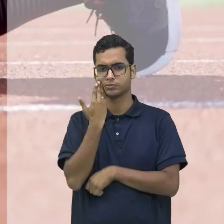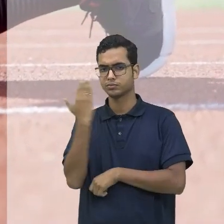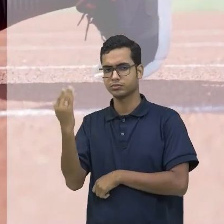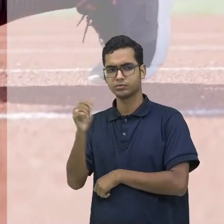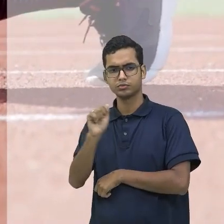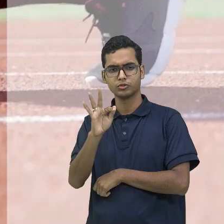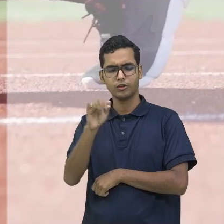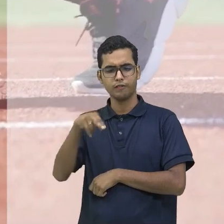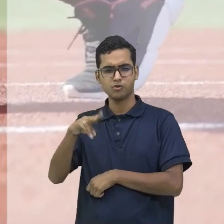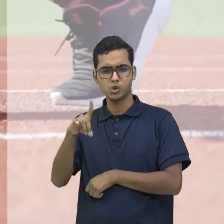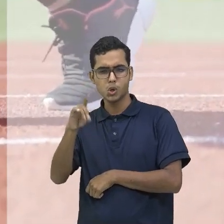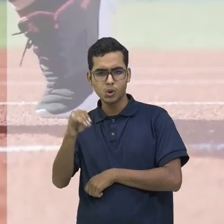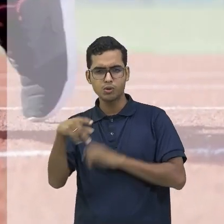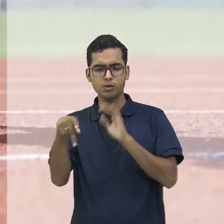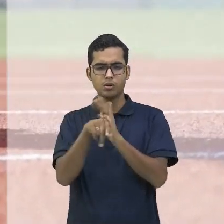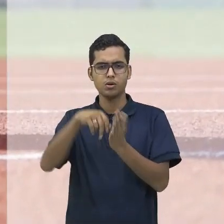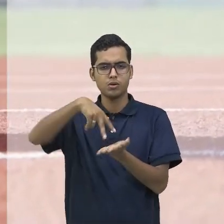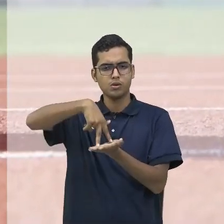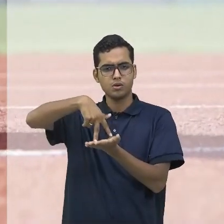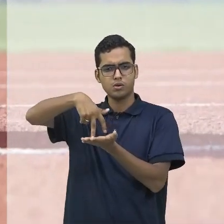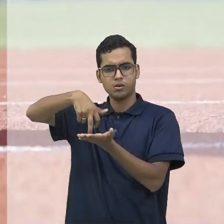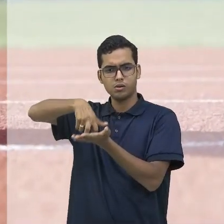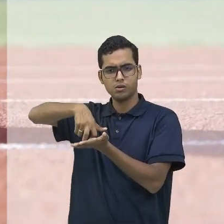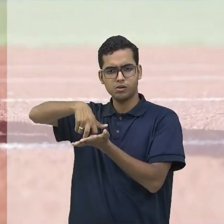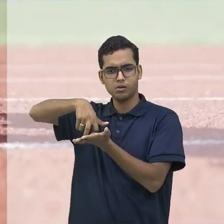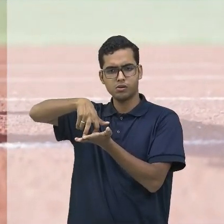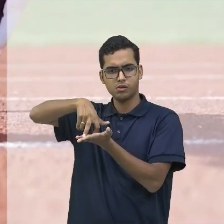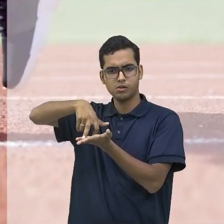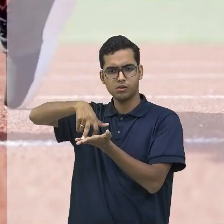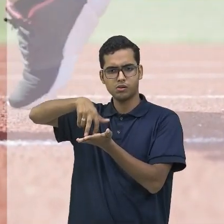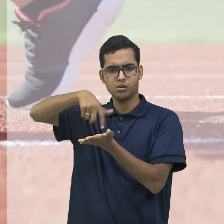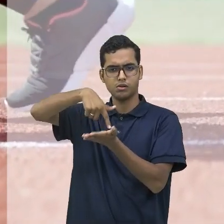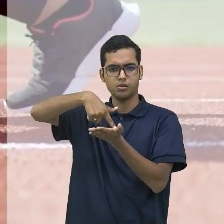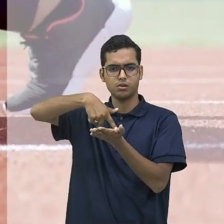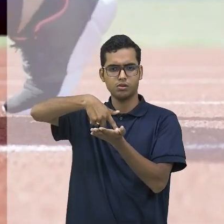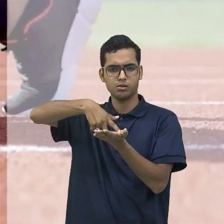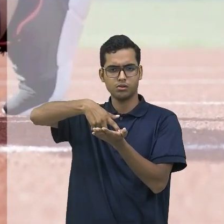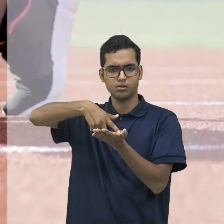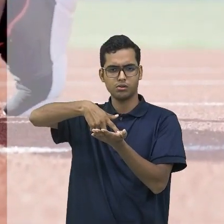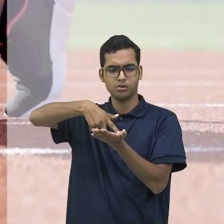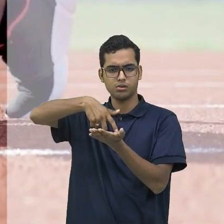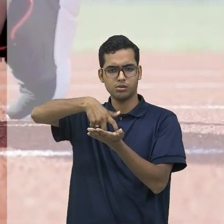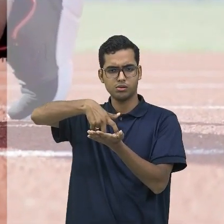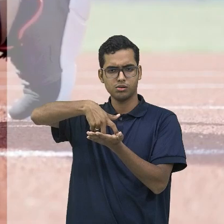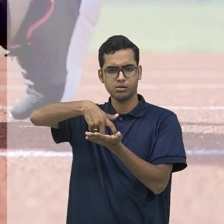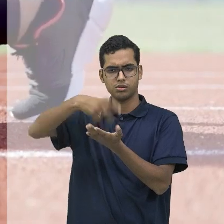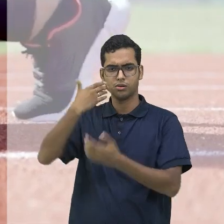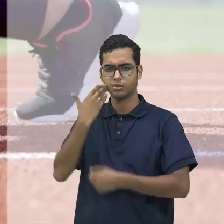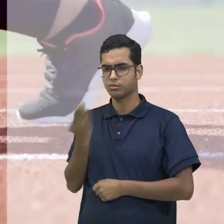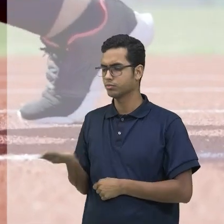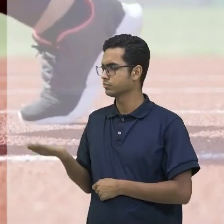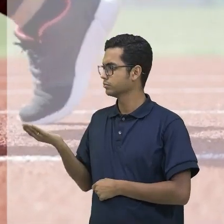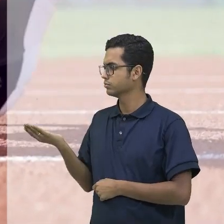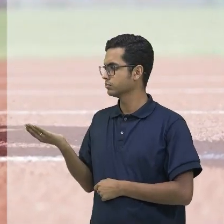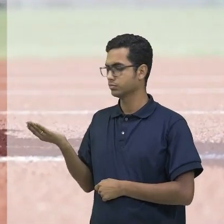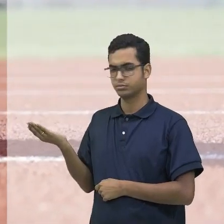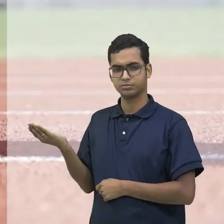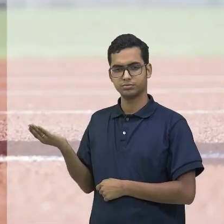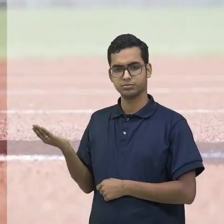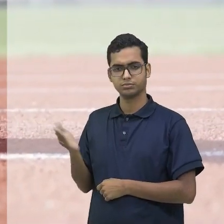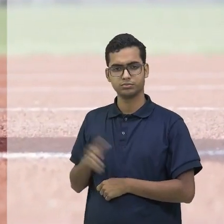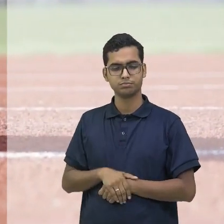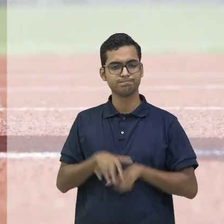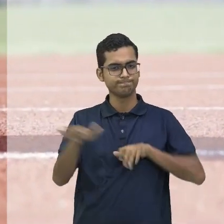outro exercício bastante importante, que vai trabalhar a força das nossas pernas. A gente sabe que para que a gente se